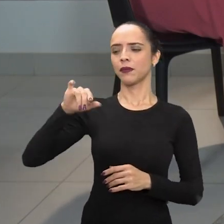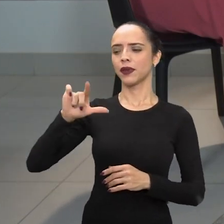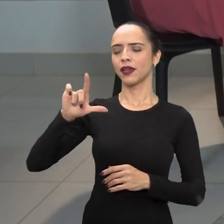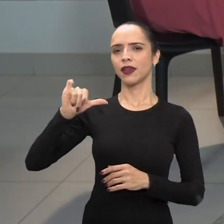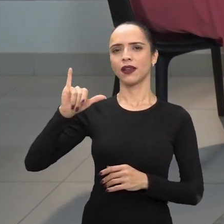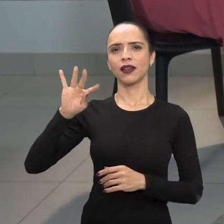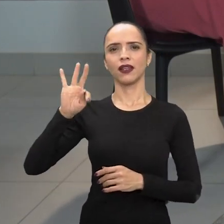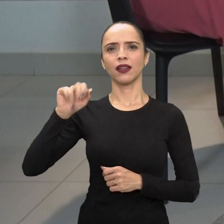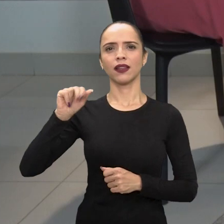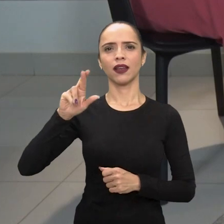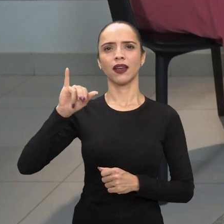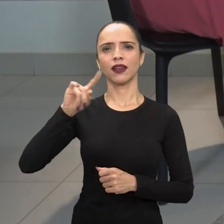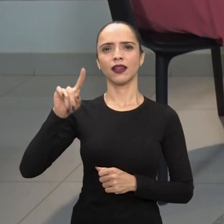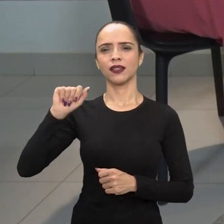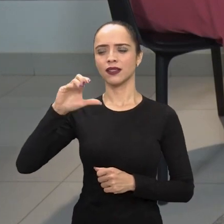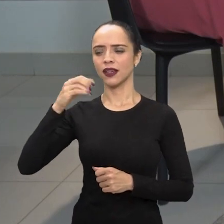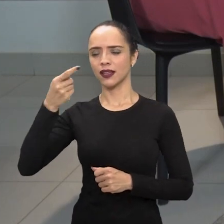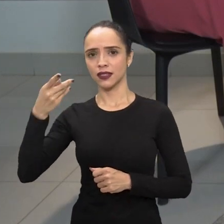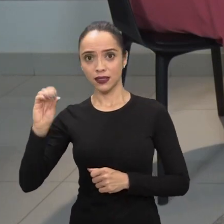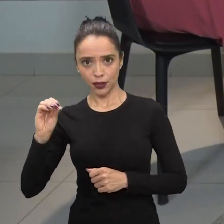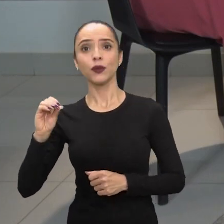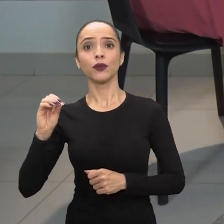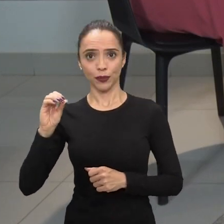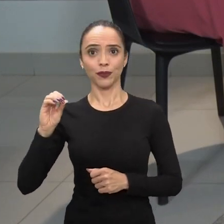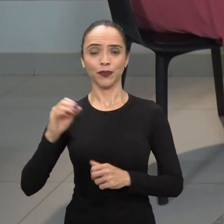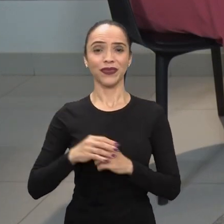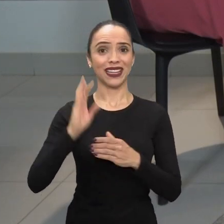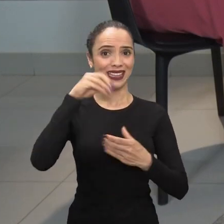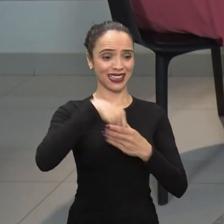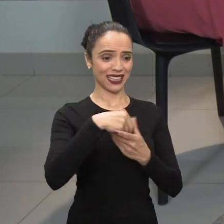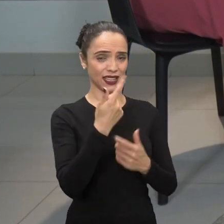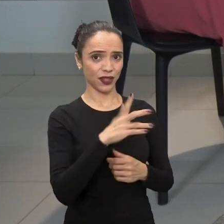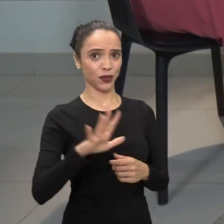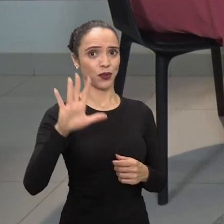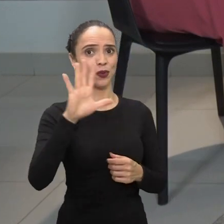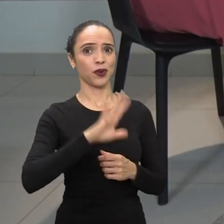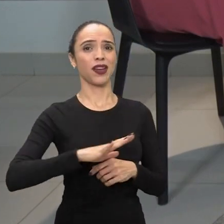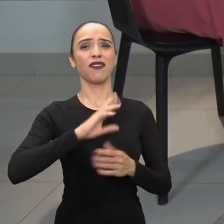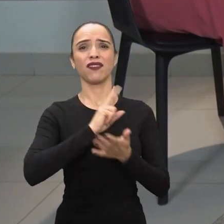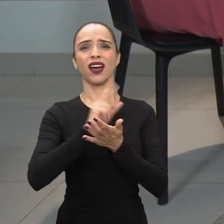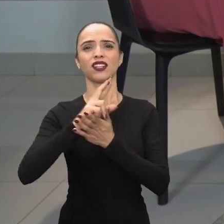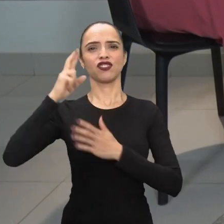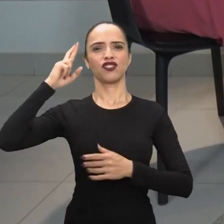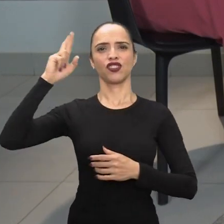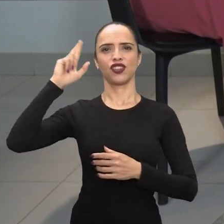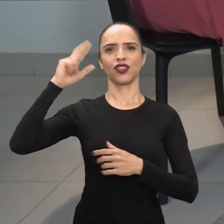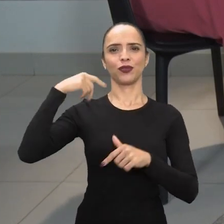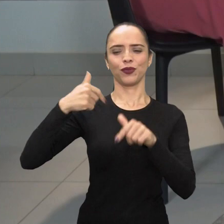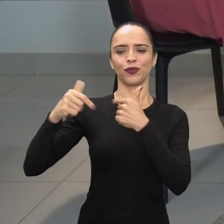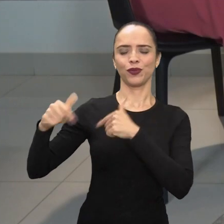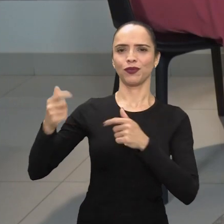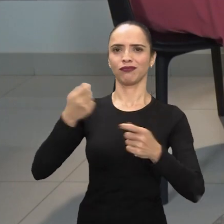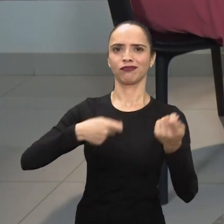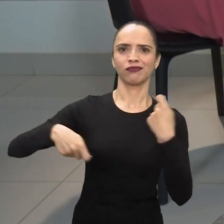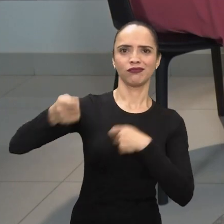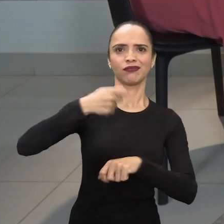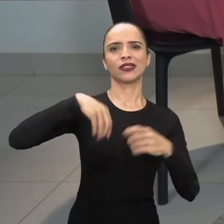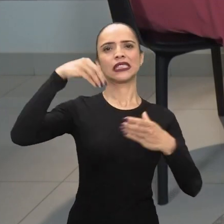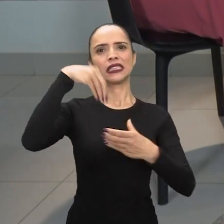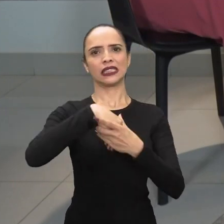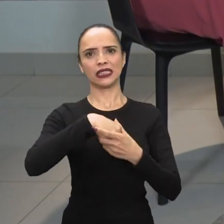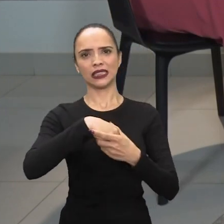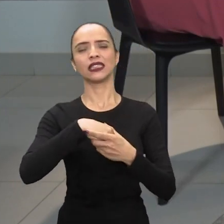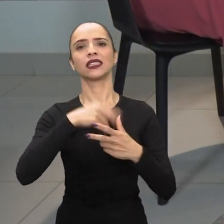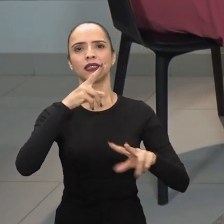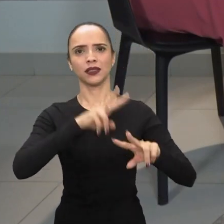em Goiás as diretorias dos presídios as diversas diretorias ocupadas